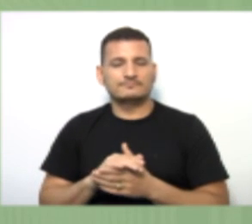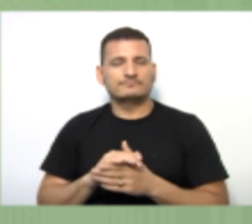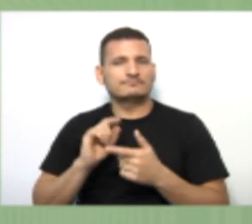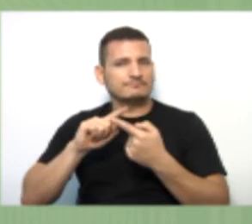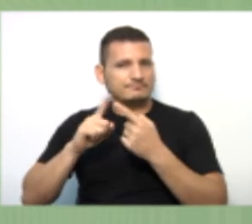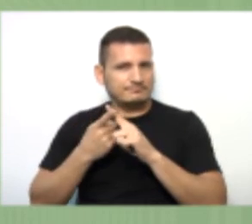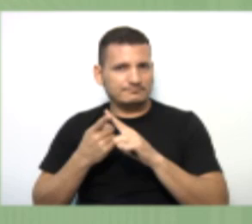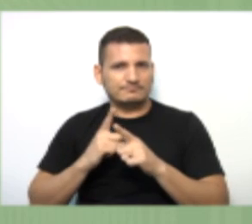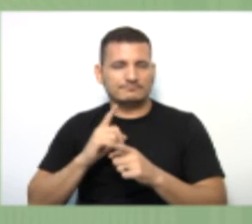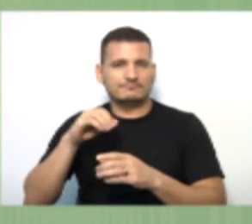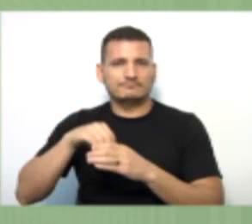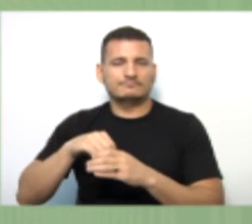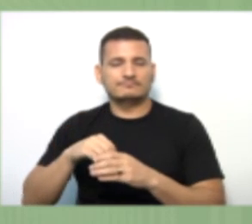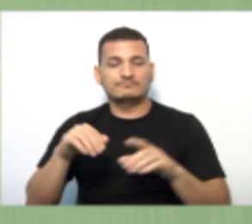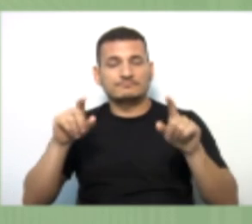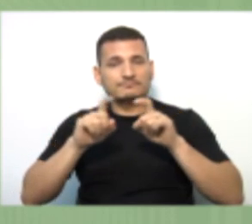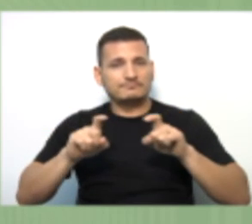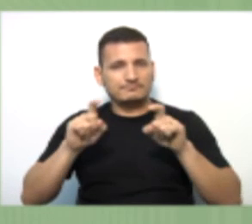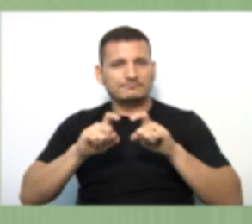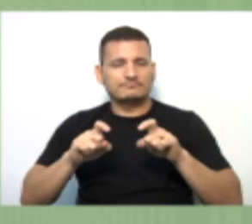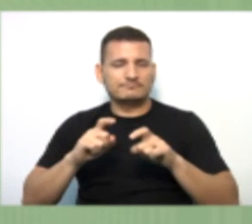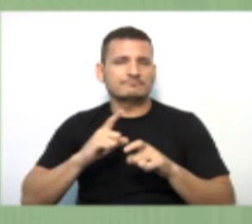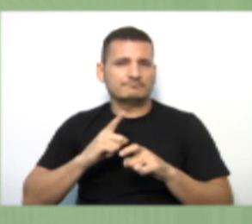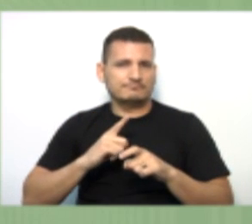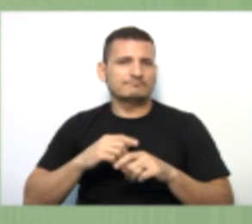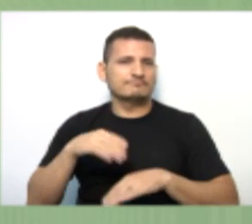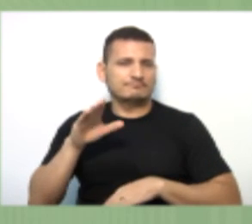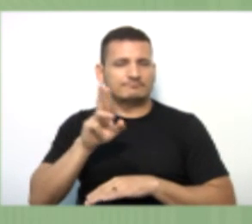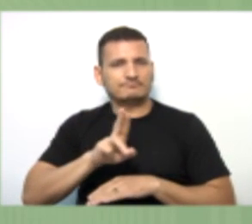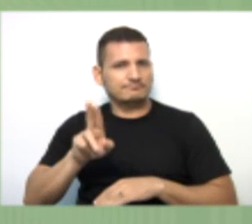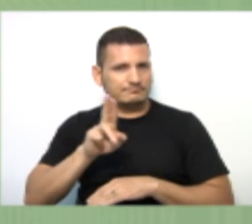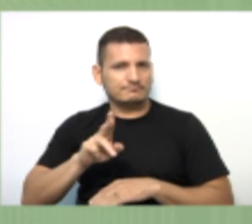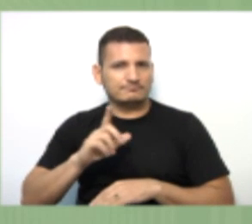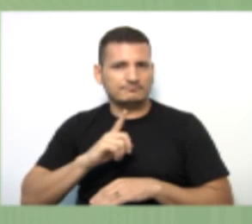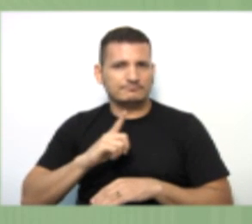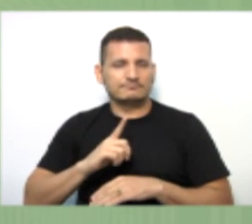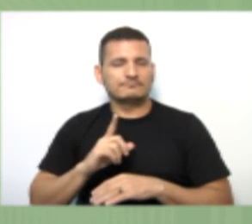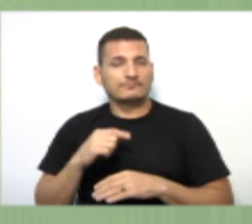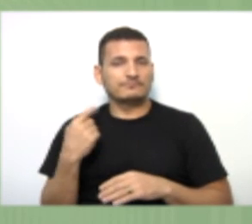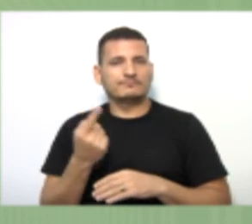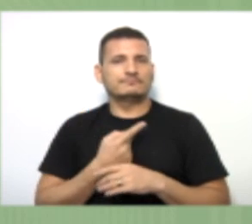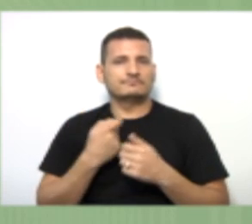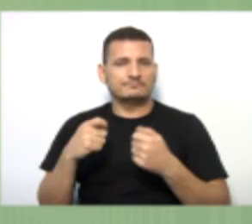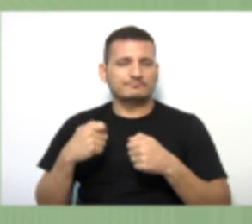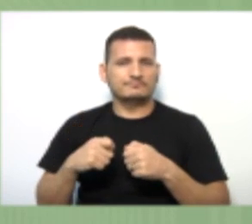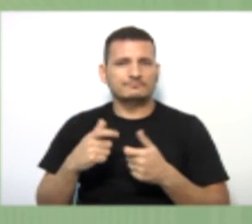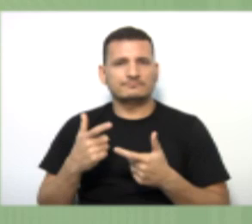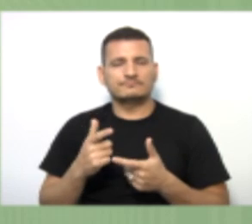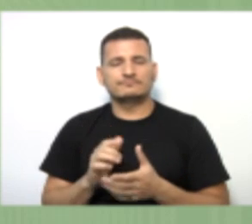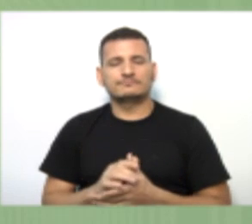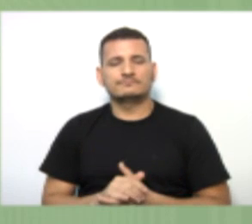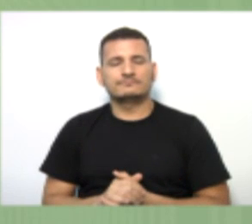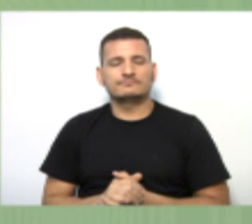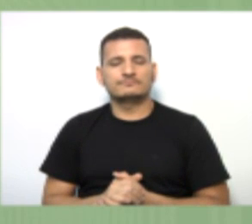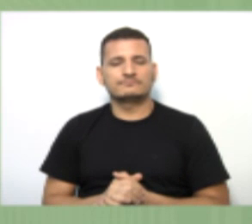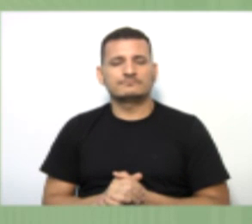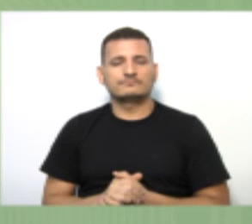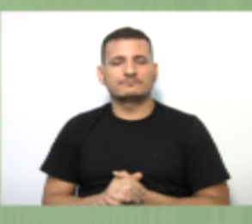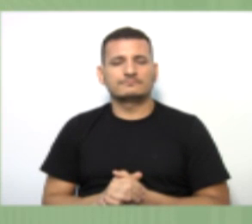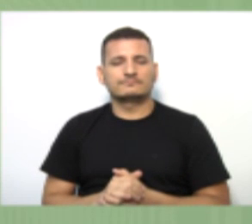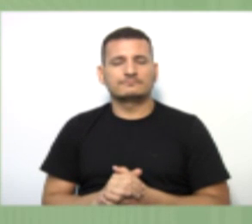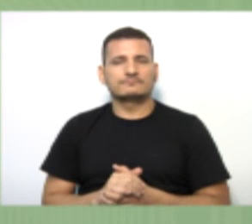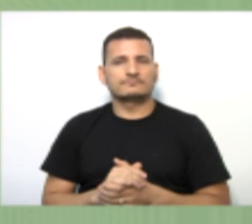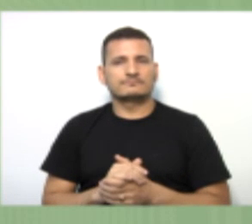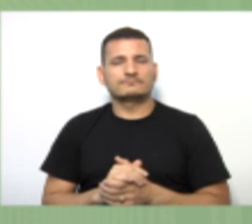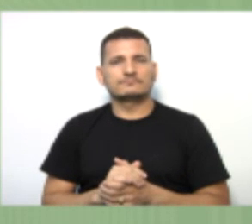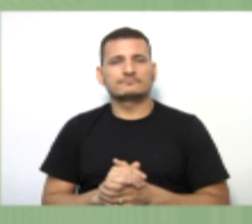tem na engenharia? Na informática é o que mais tem, tá? É o mais utilizado na informática, é o que a gente vai precisar fazer, se preocupar